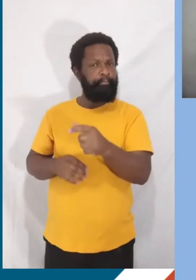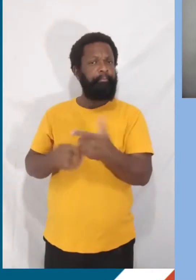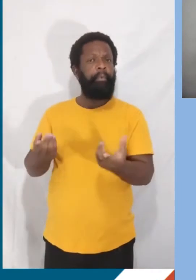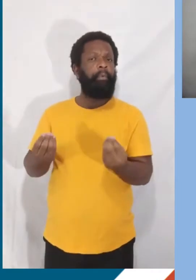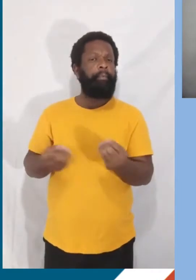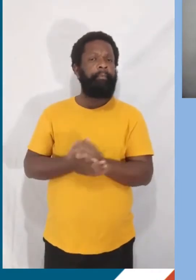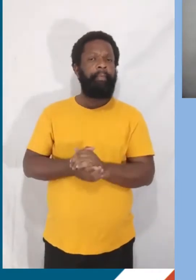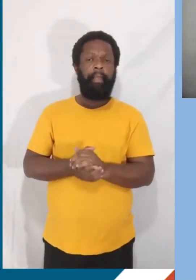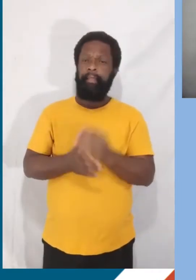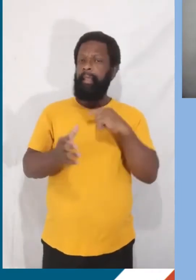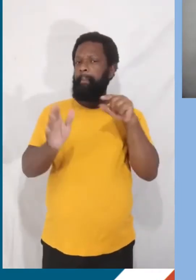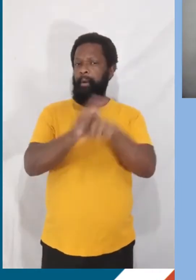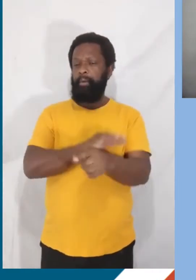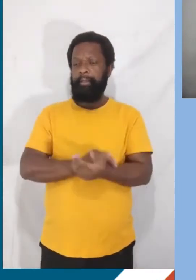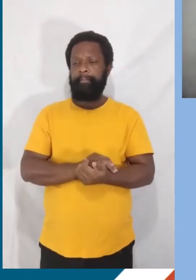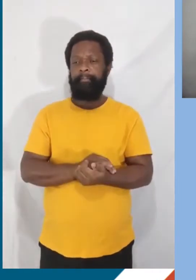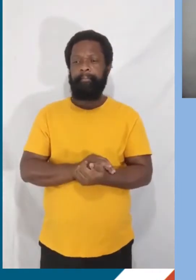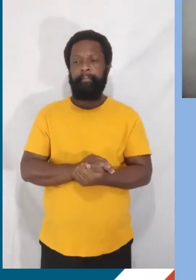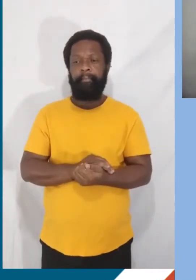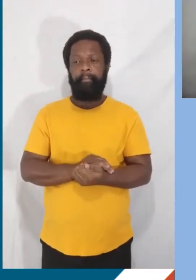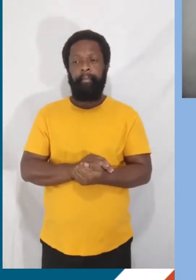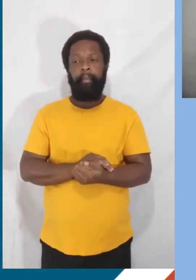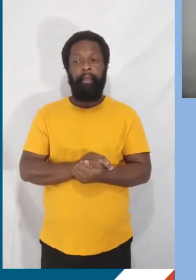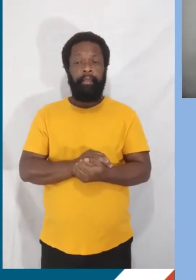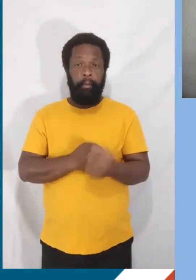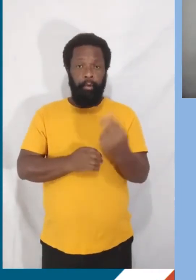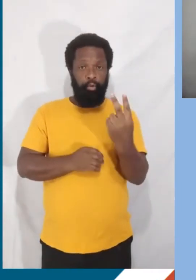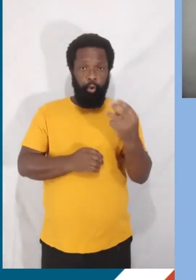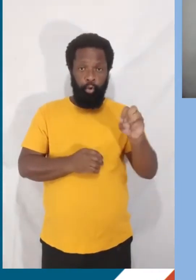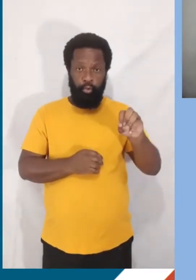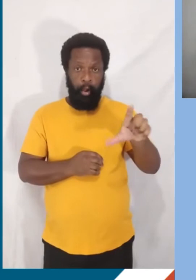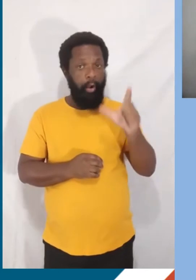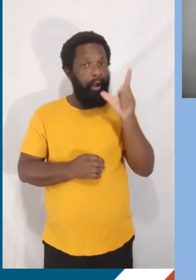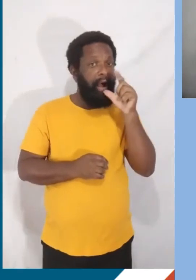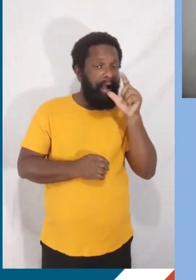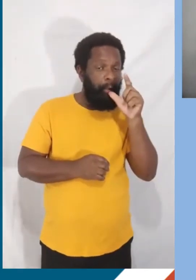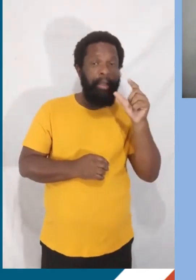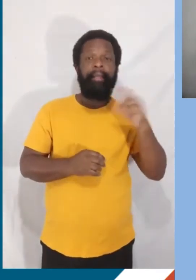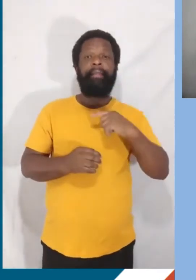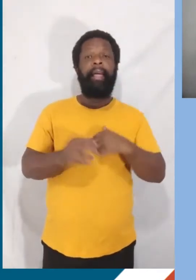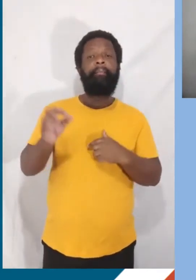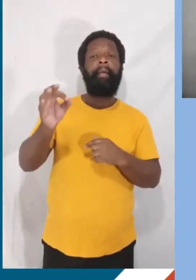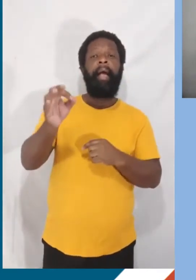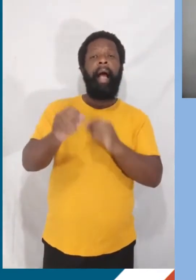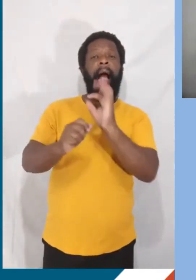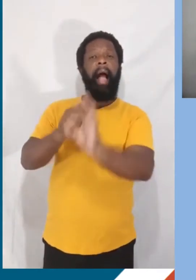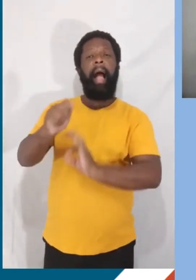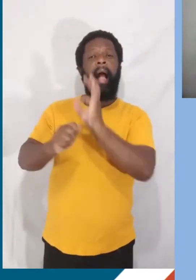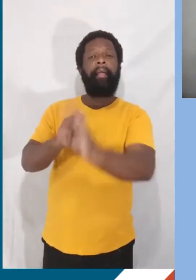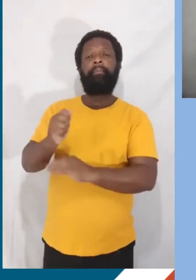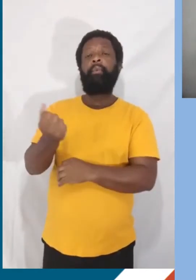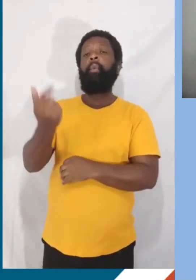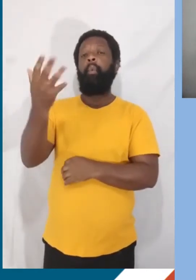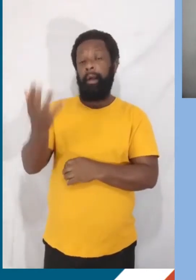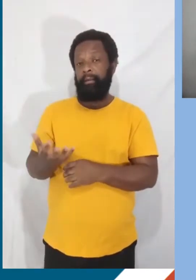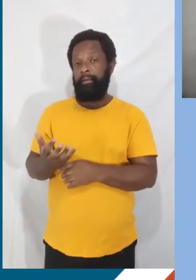bem interessante de discussão, tá? Ele pergunta, quantos átomos há em 2 mols de água? Então, átomos